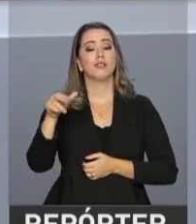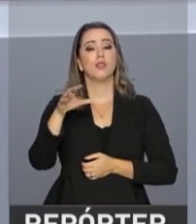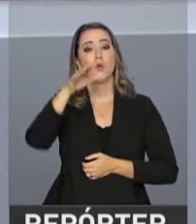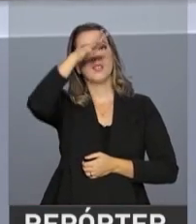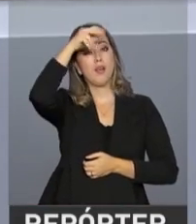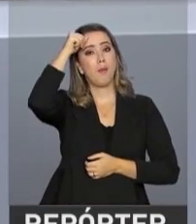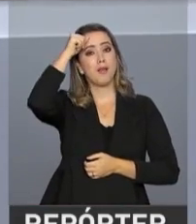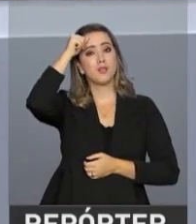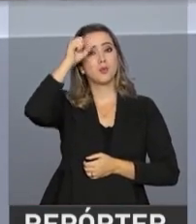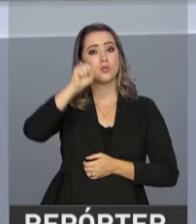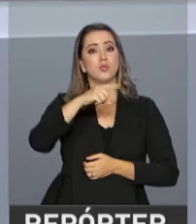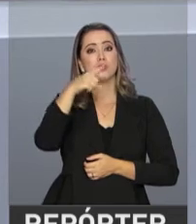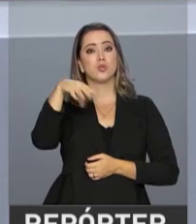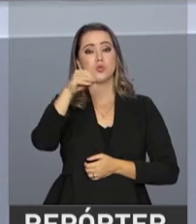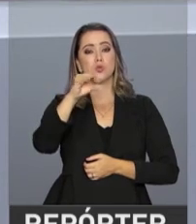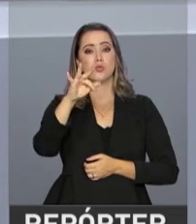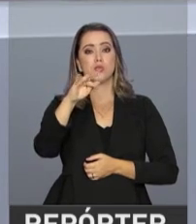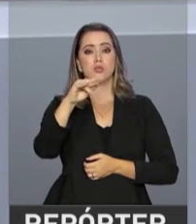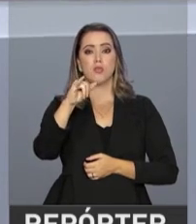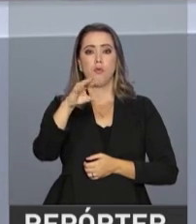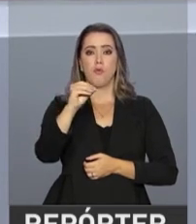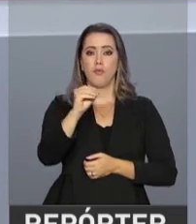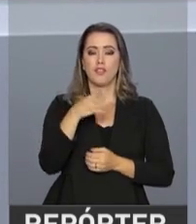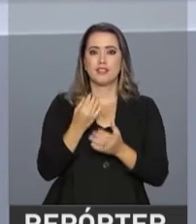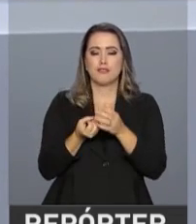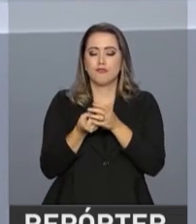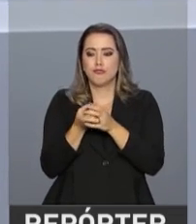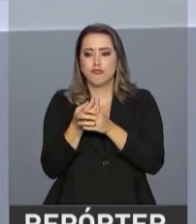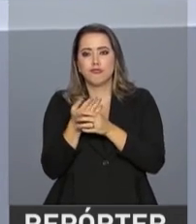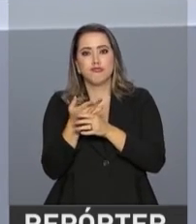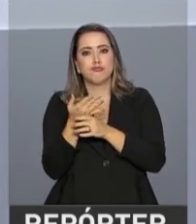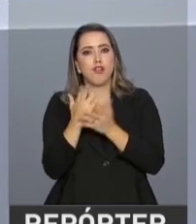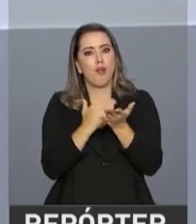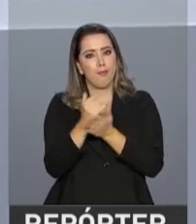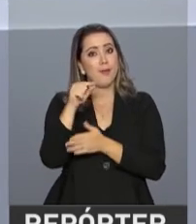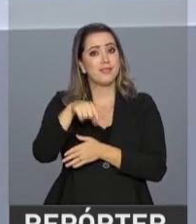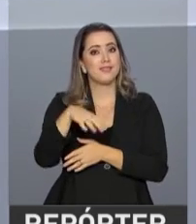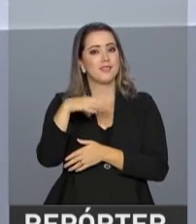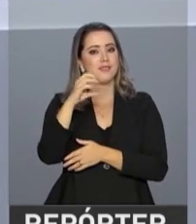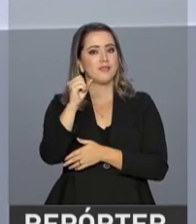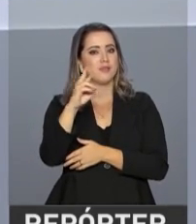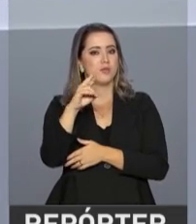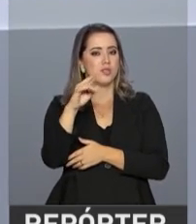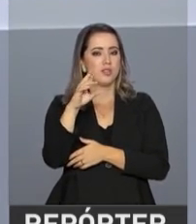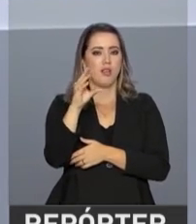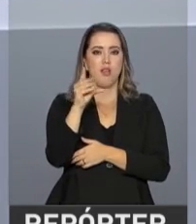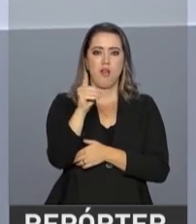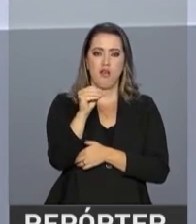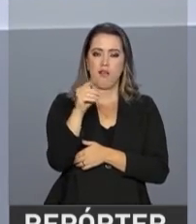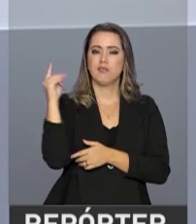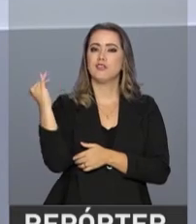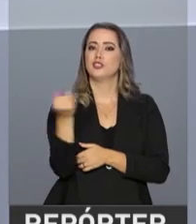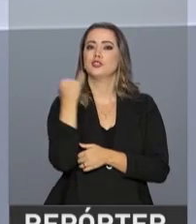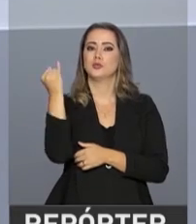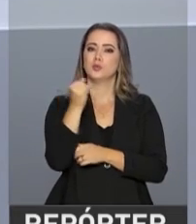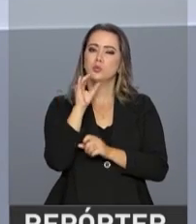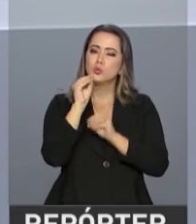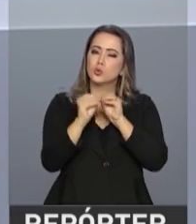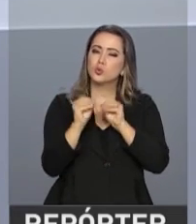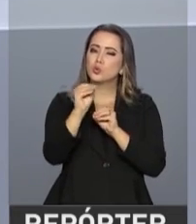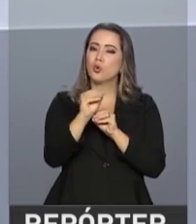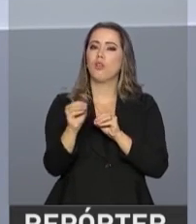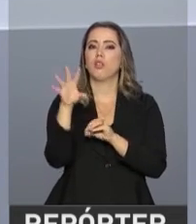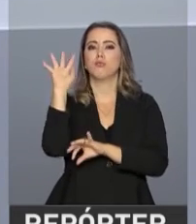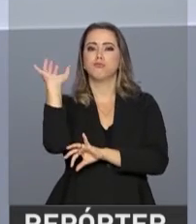amazônia do são francisco e do prata nascem no cerrado por isso é tão importante preservar e recuperar áreas degradadas no